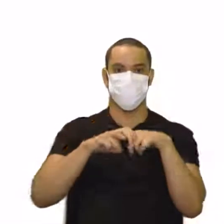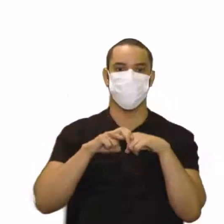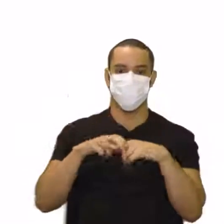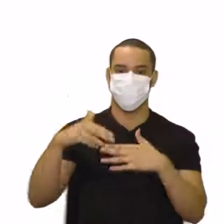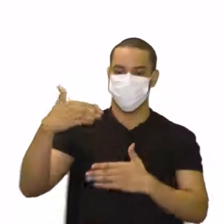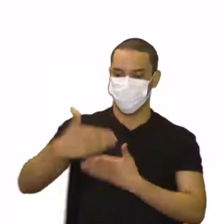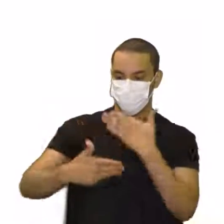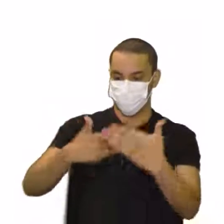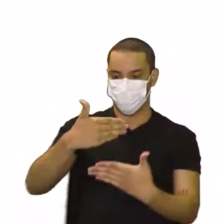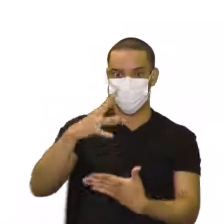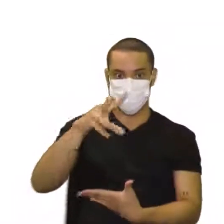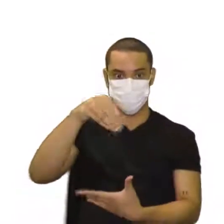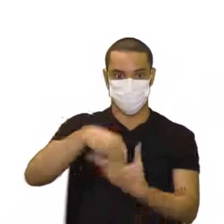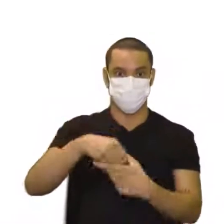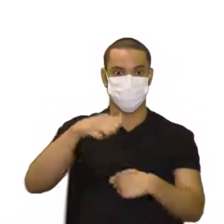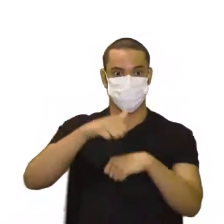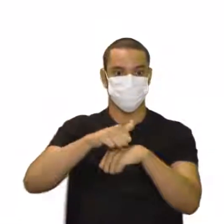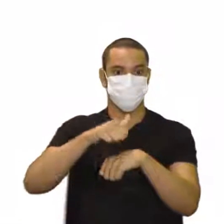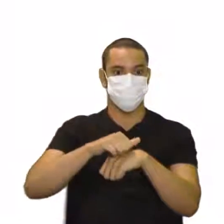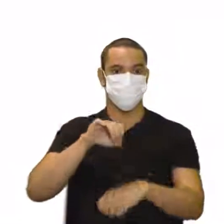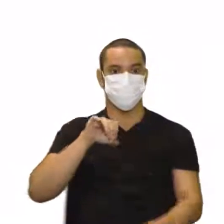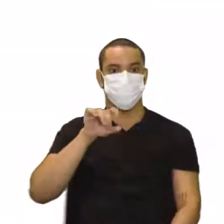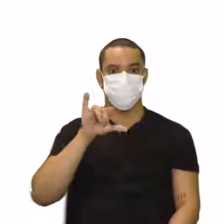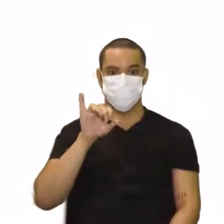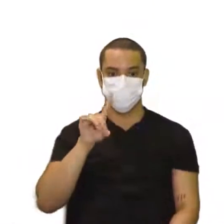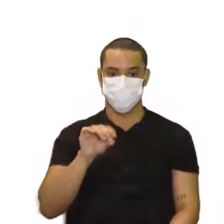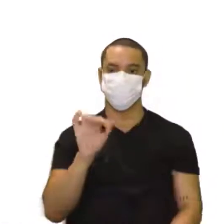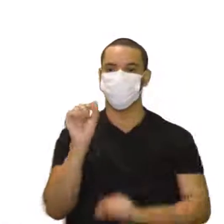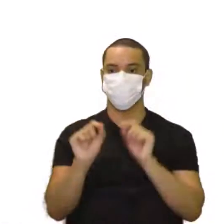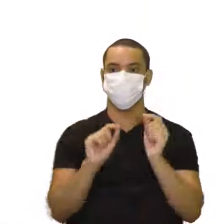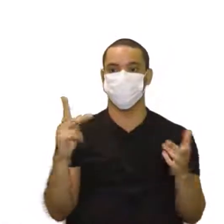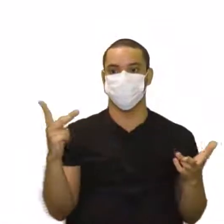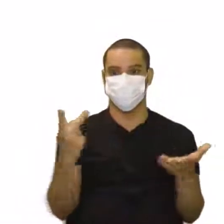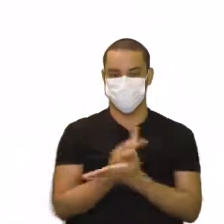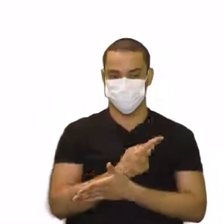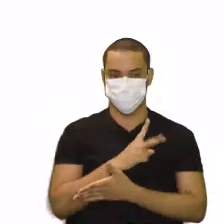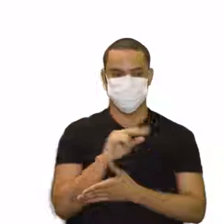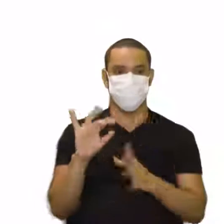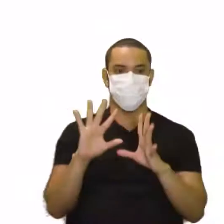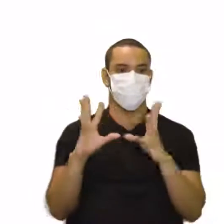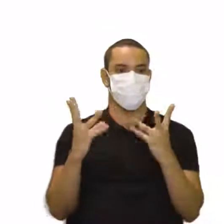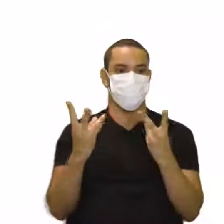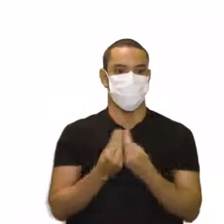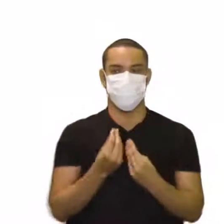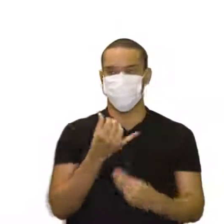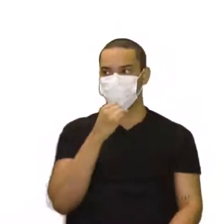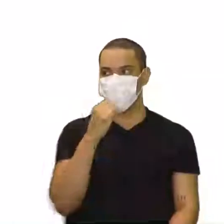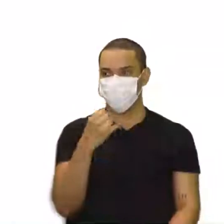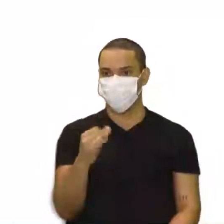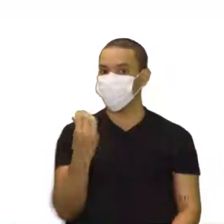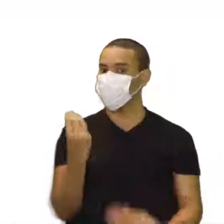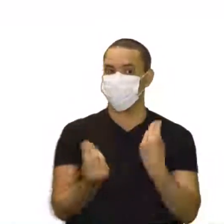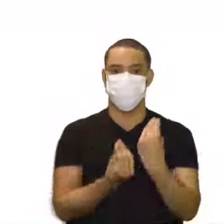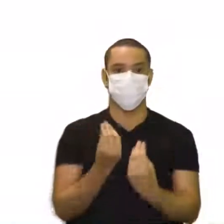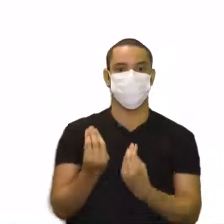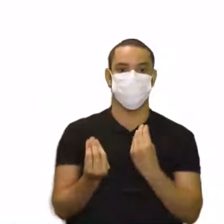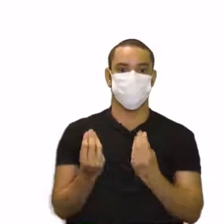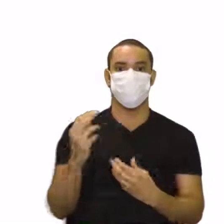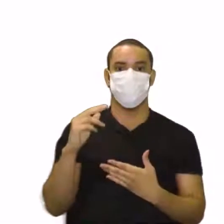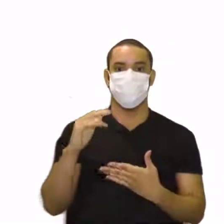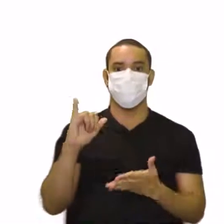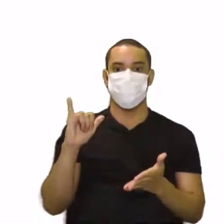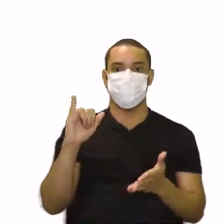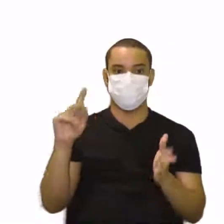desse sólido, nesse caso, a superfície, o que vai acontecer? Vai dissipar energia por efeito Joule. Então, dissipa